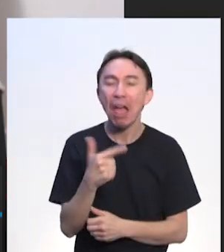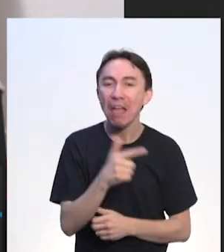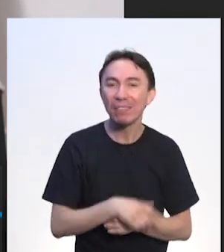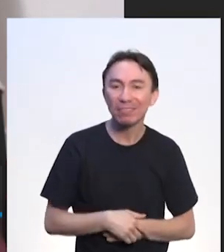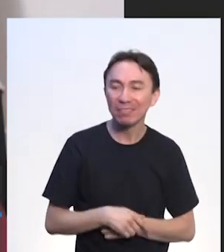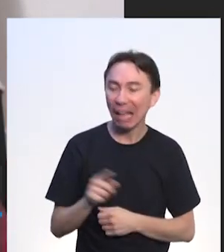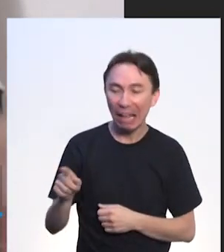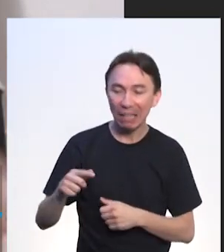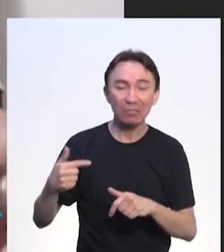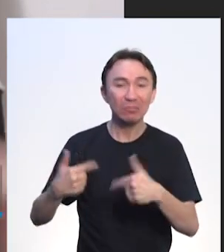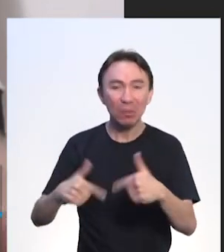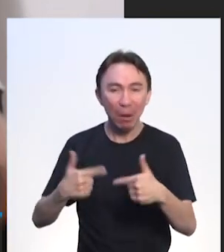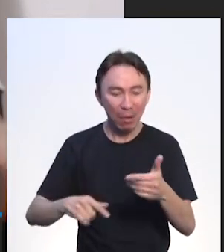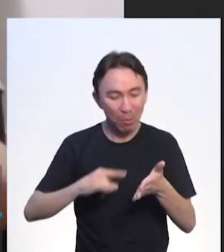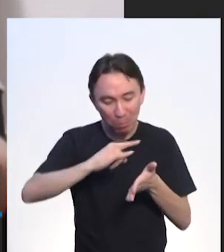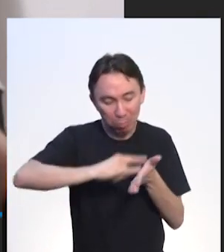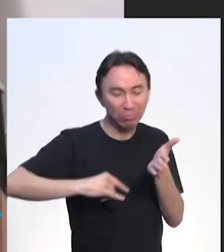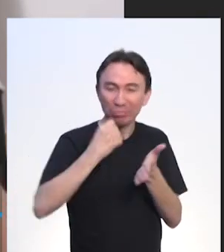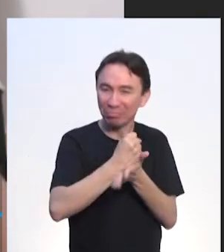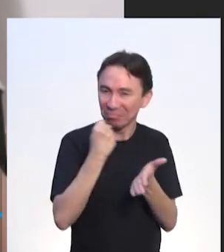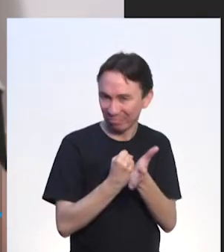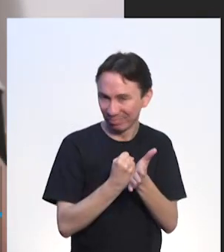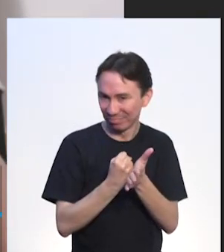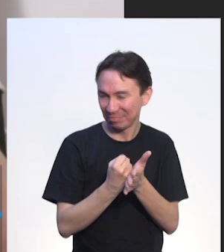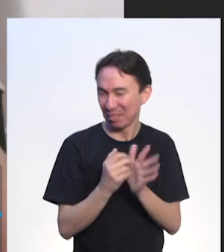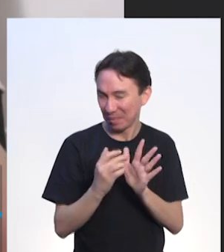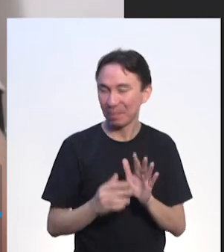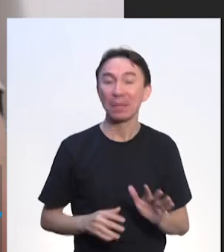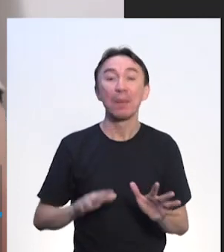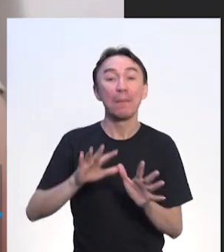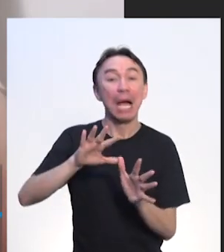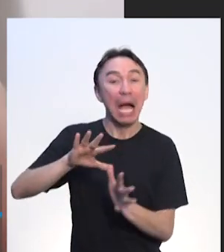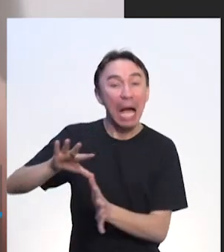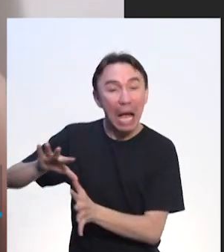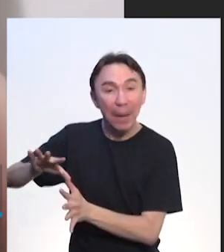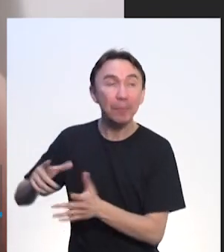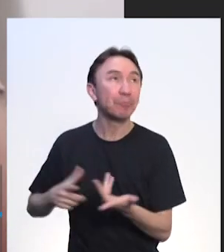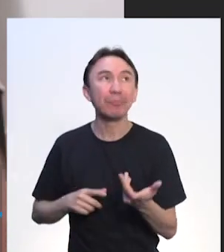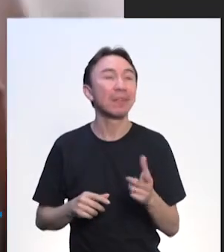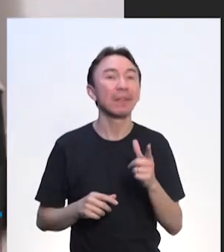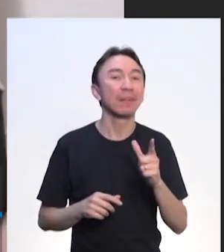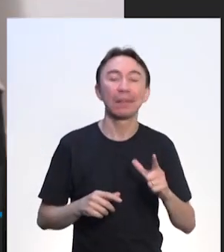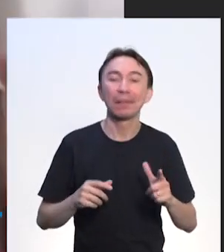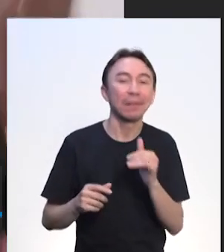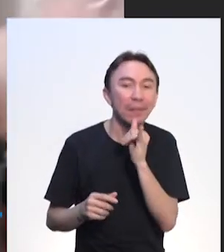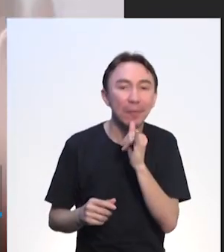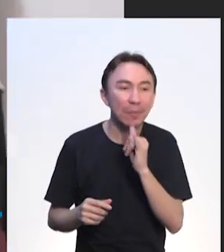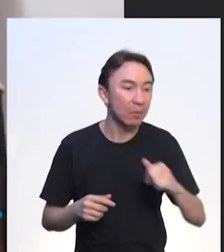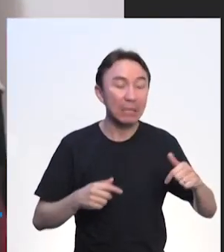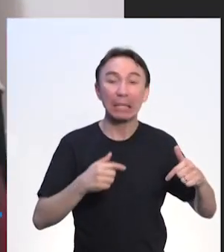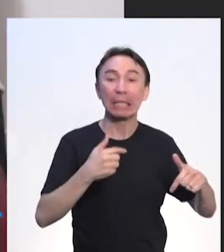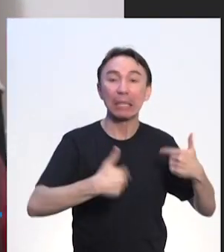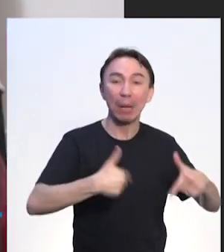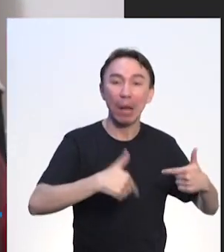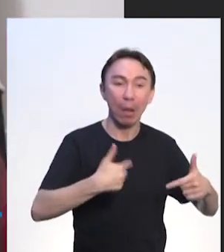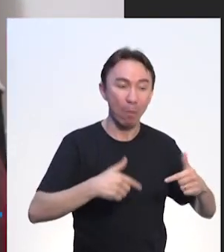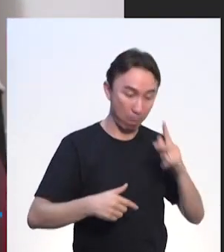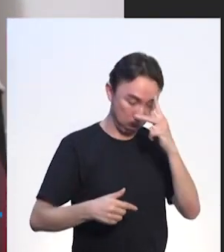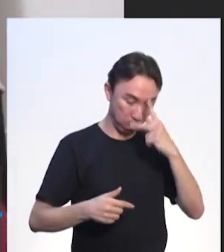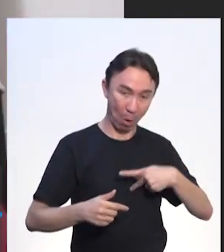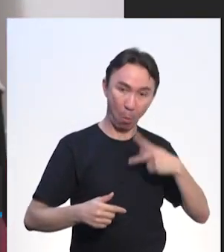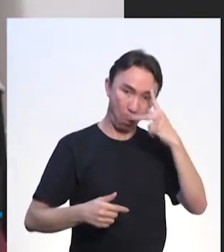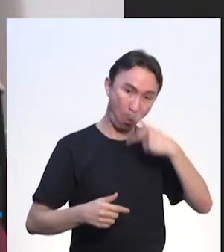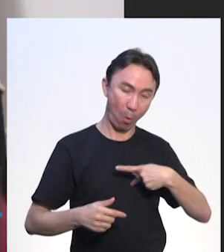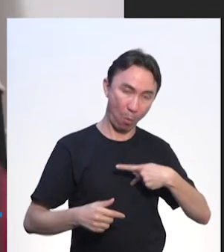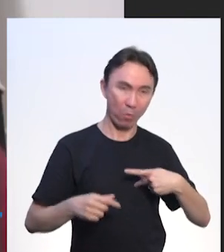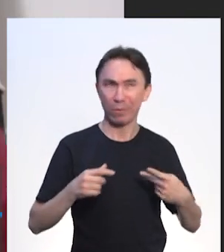mínimo. Quando a gente fala de trabalho autônomo, seria, por exemplo, eu quero, sei lá, vender brigadeiros, eu vou